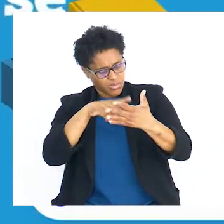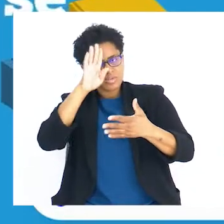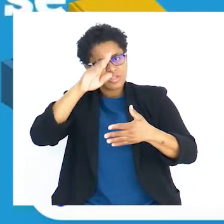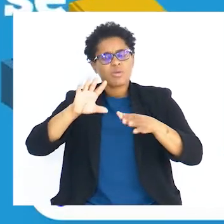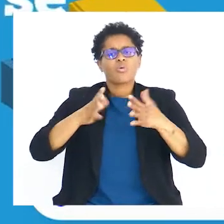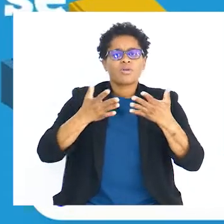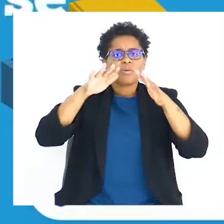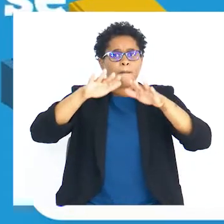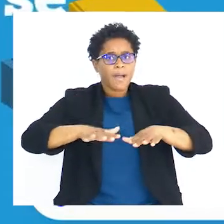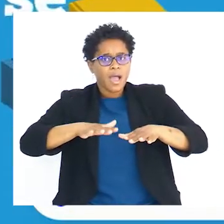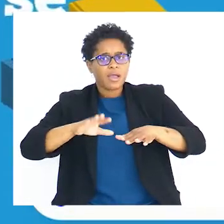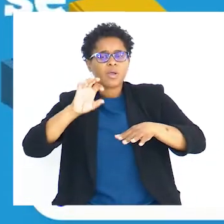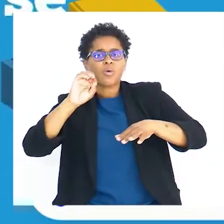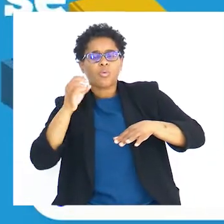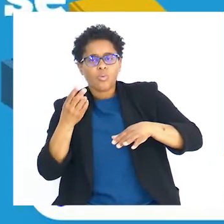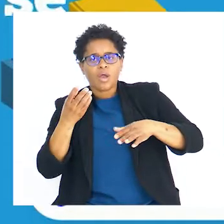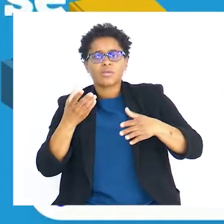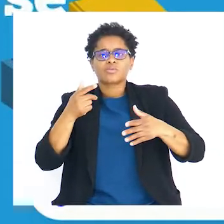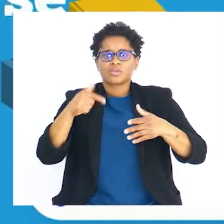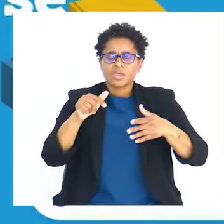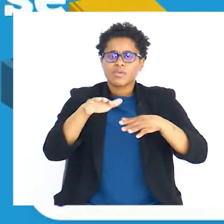pausas, quando as deve fazer.